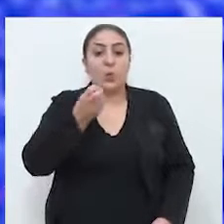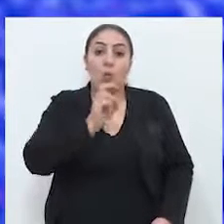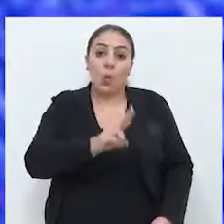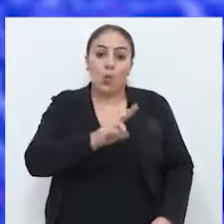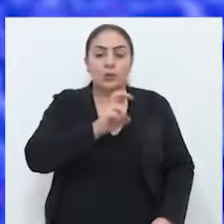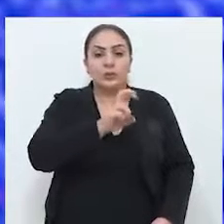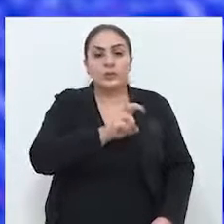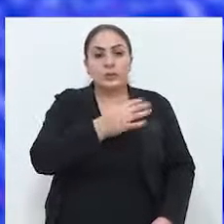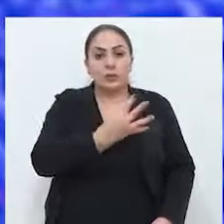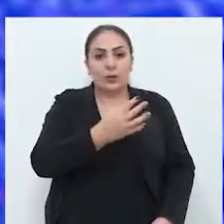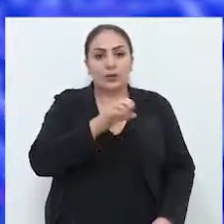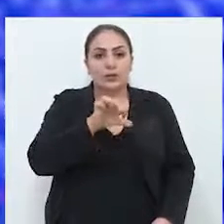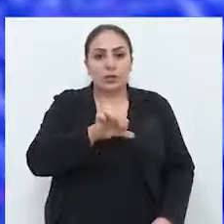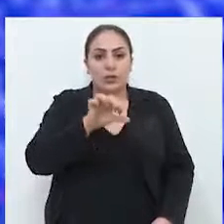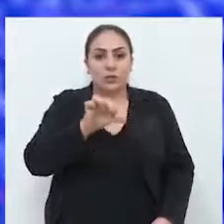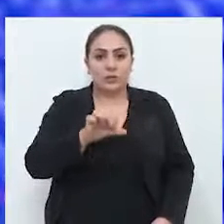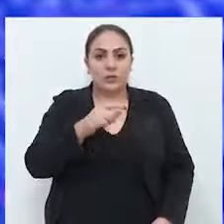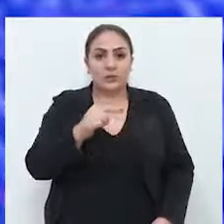5499573658 ou